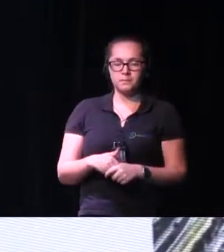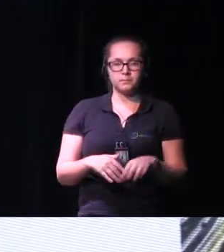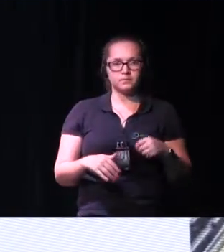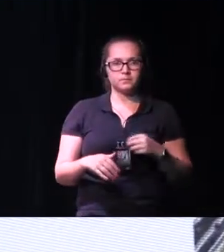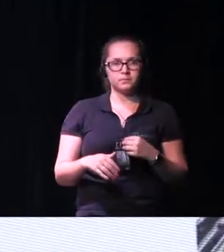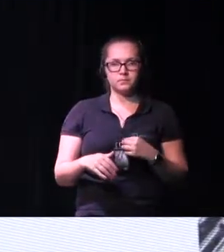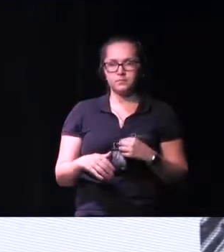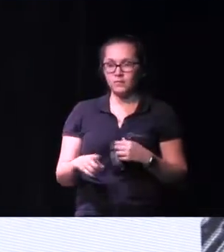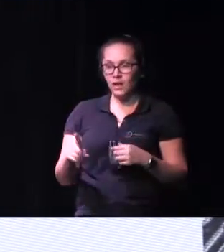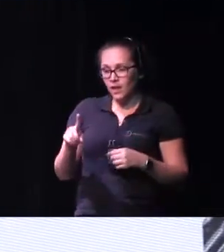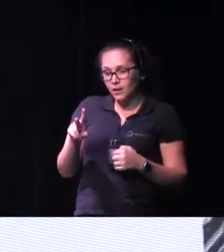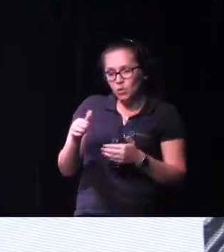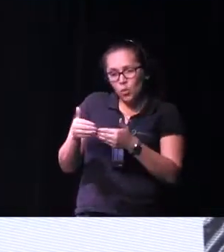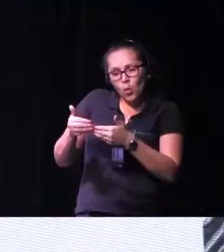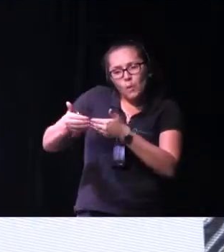região